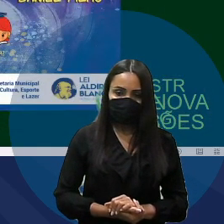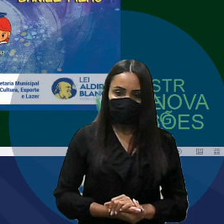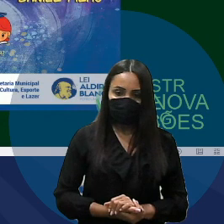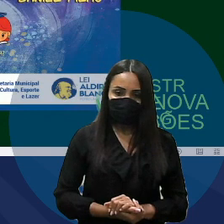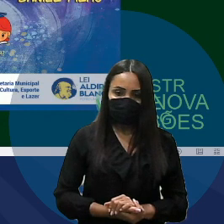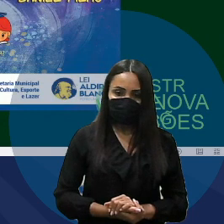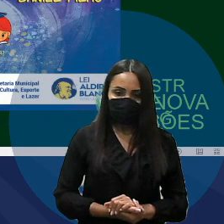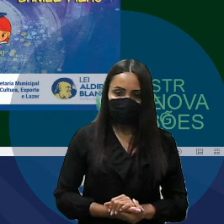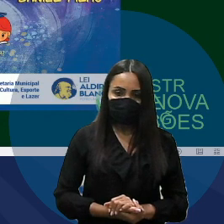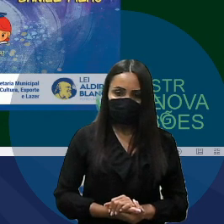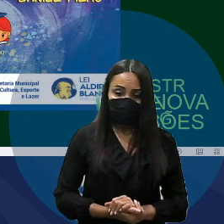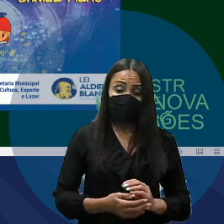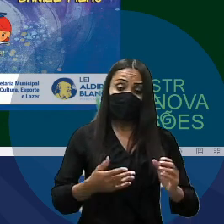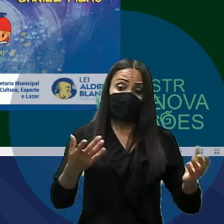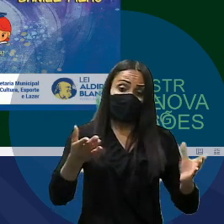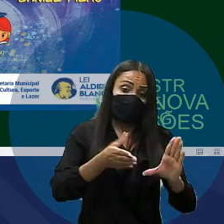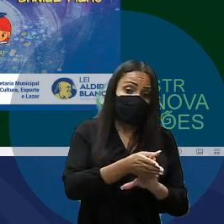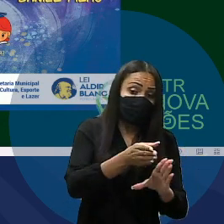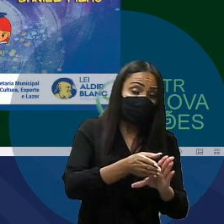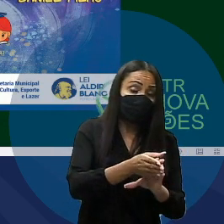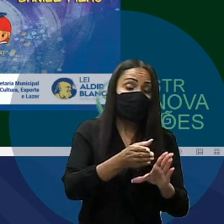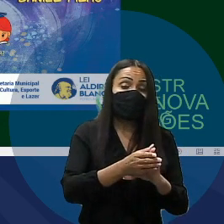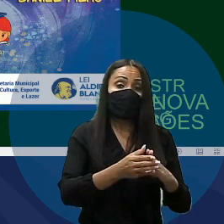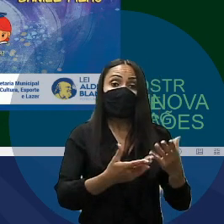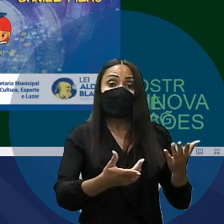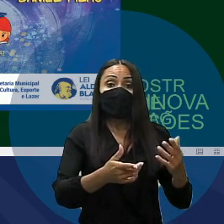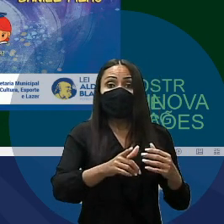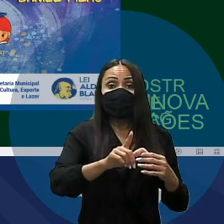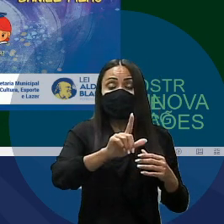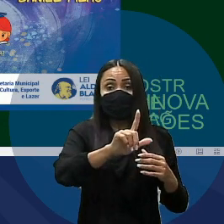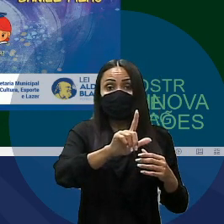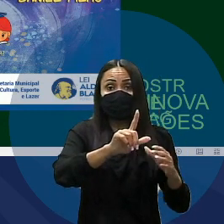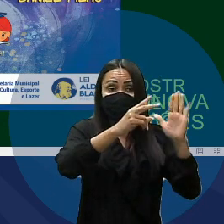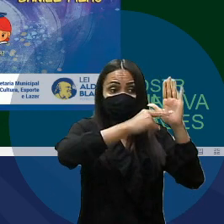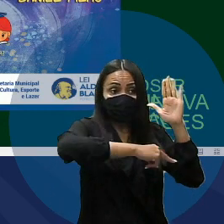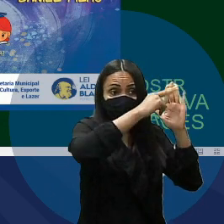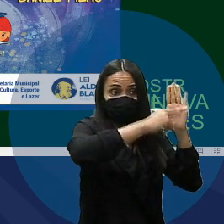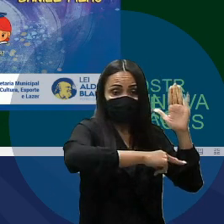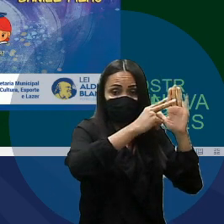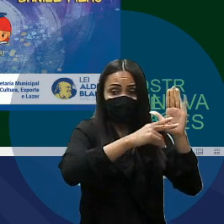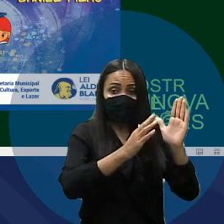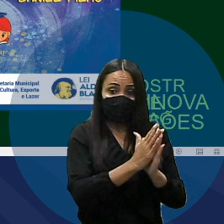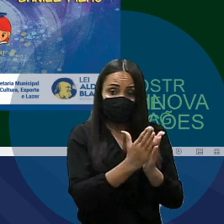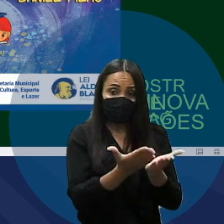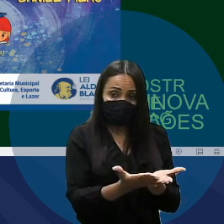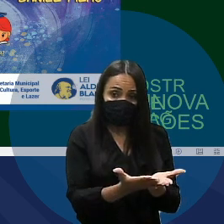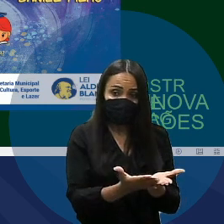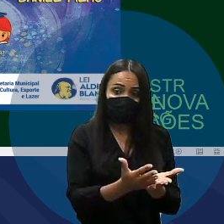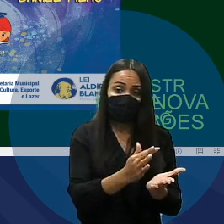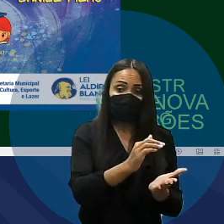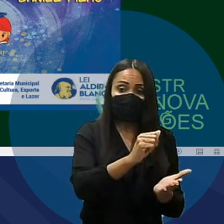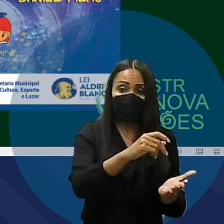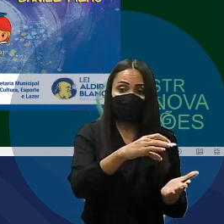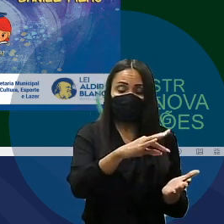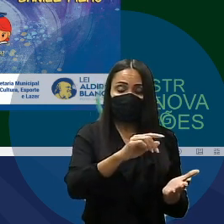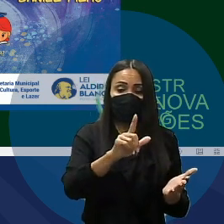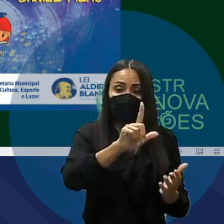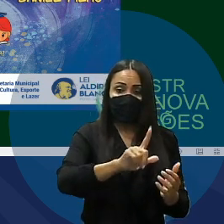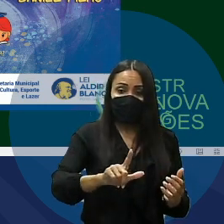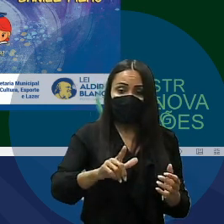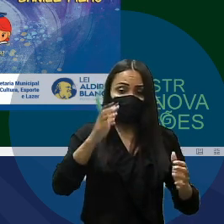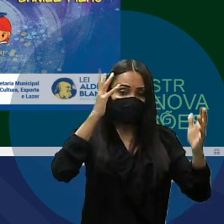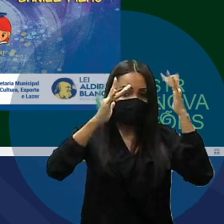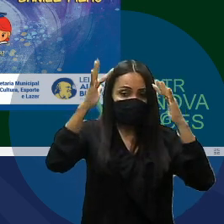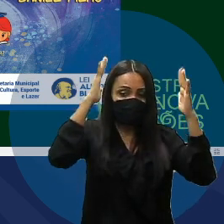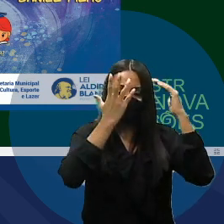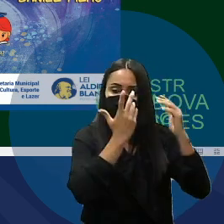Como sugestão de leitura, o Momento Jabá, esse é o meu livro, Dai, o Fantástico Livro da Liberdade. É filosofia para criança. Não existe tema